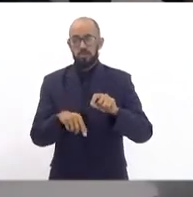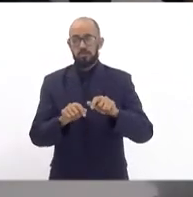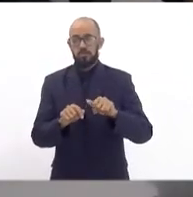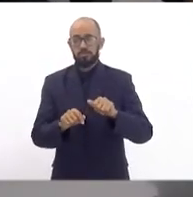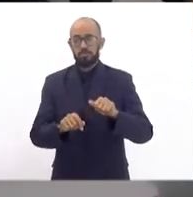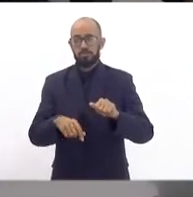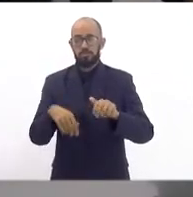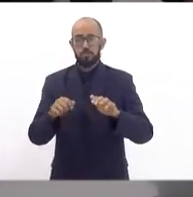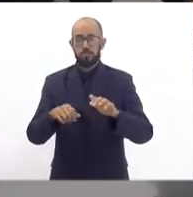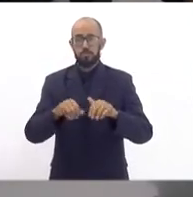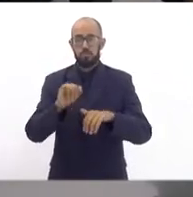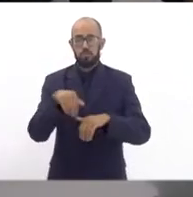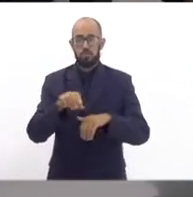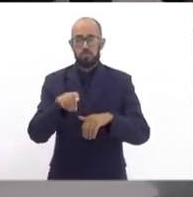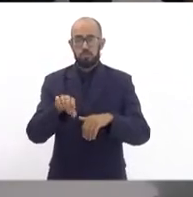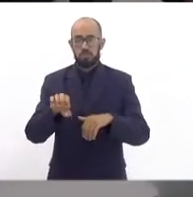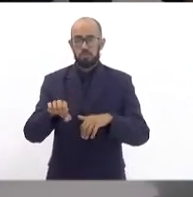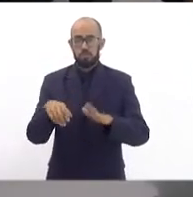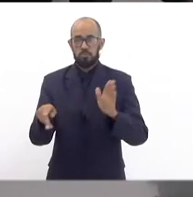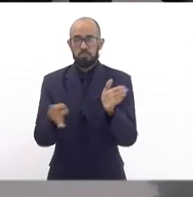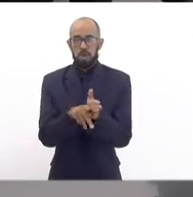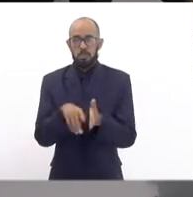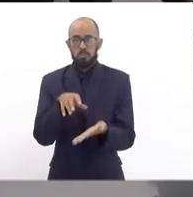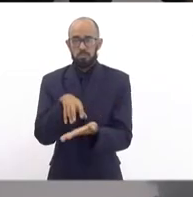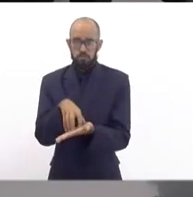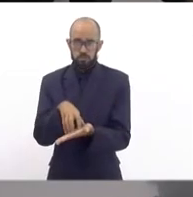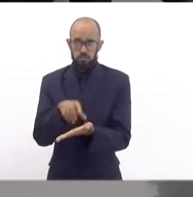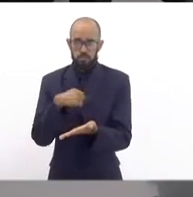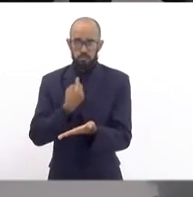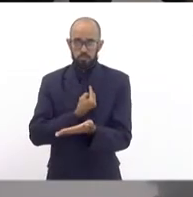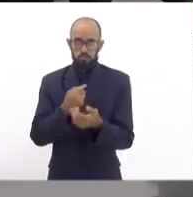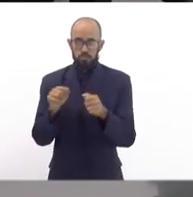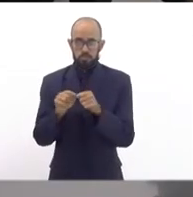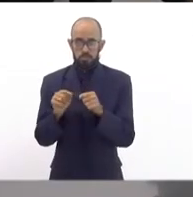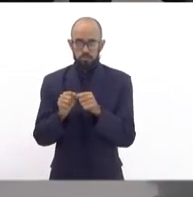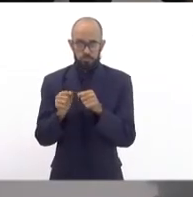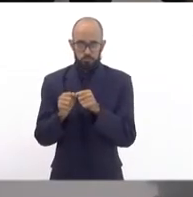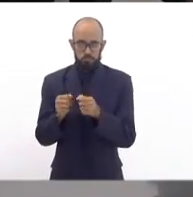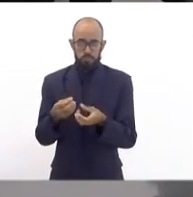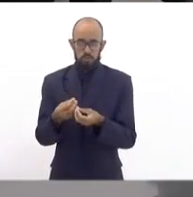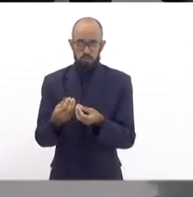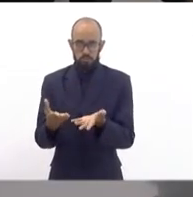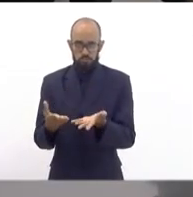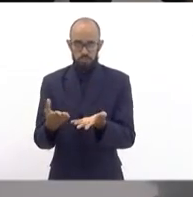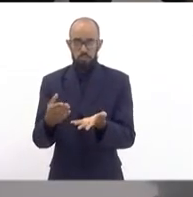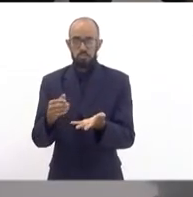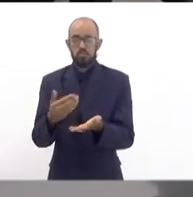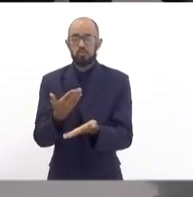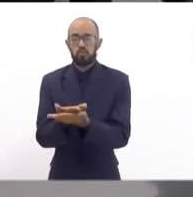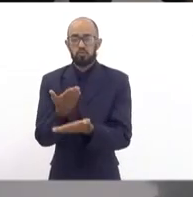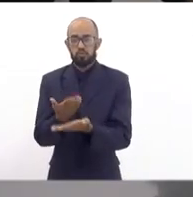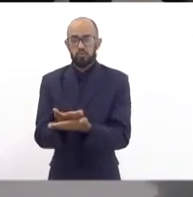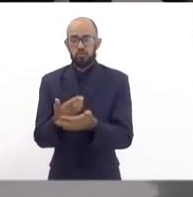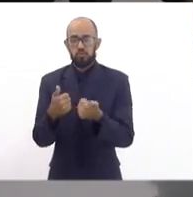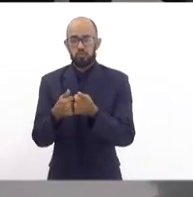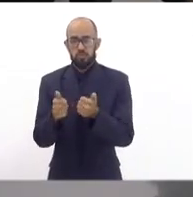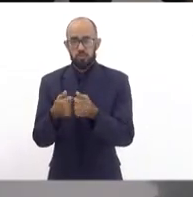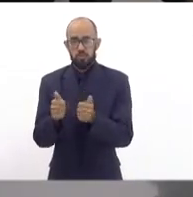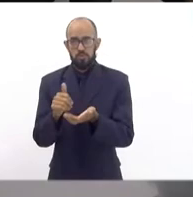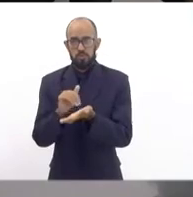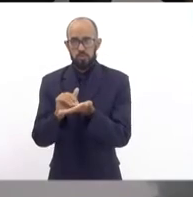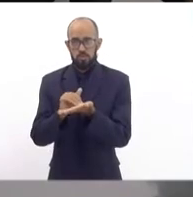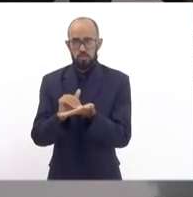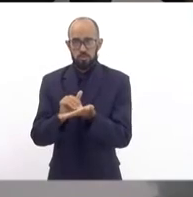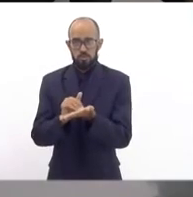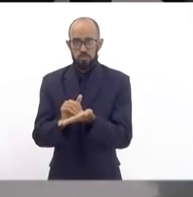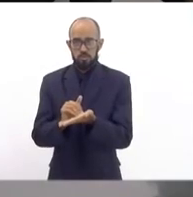um índice próprio para o setor. Nós fizemos isso, né? Nós disponibilizamos os estudos, inclusive para a Secretaria de Transportes, assim como